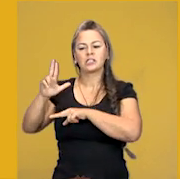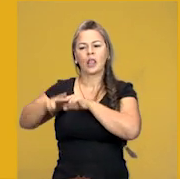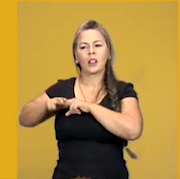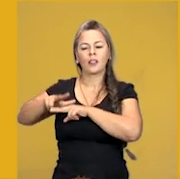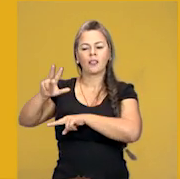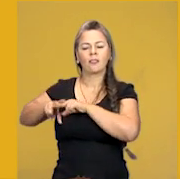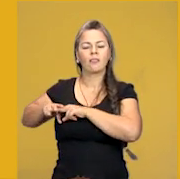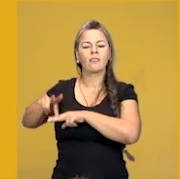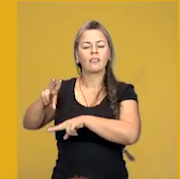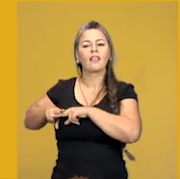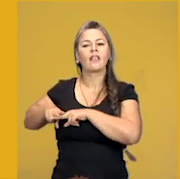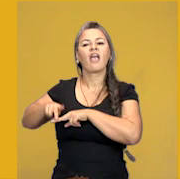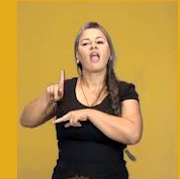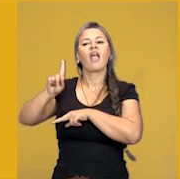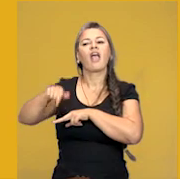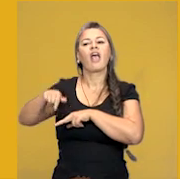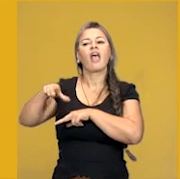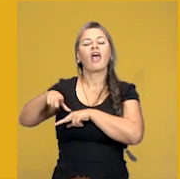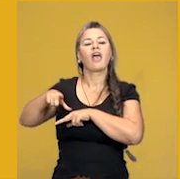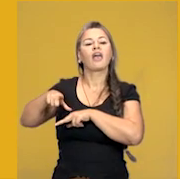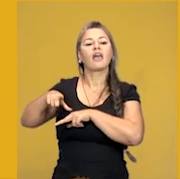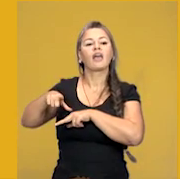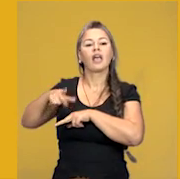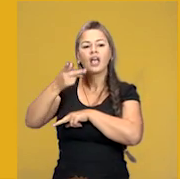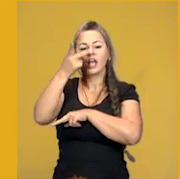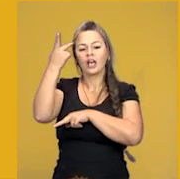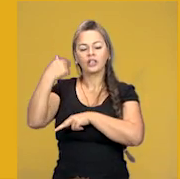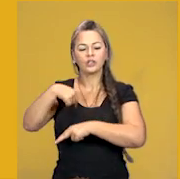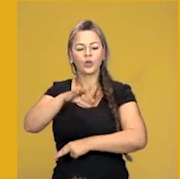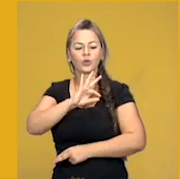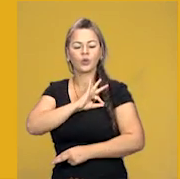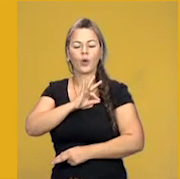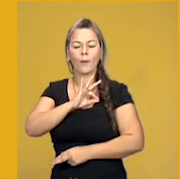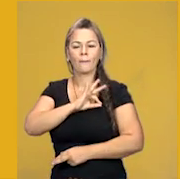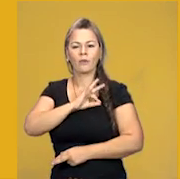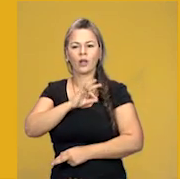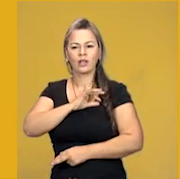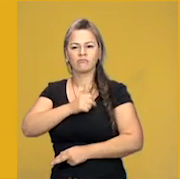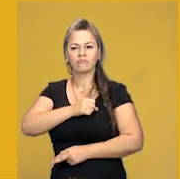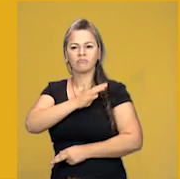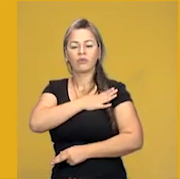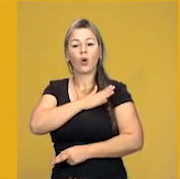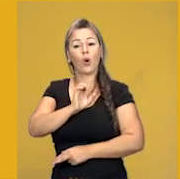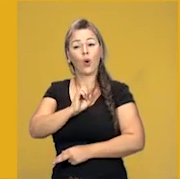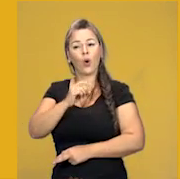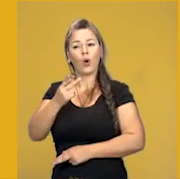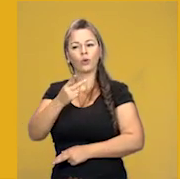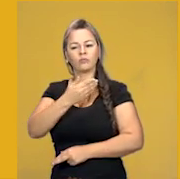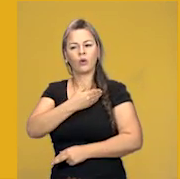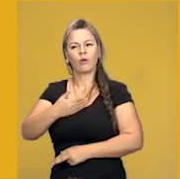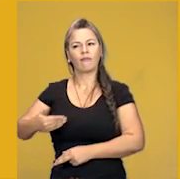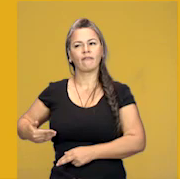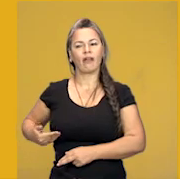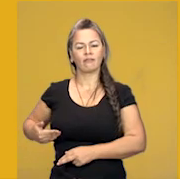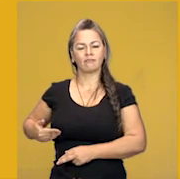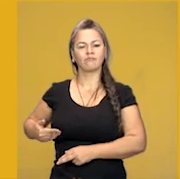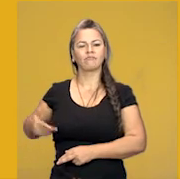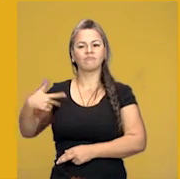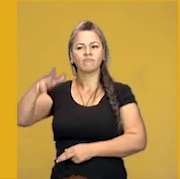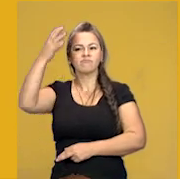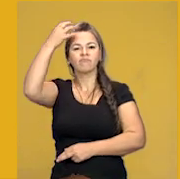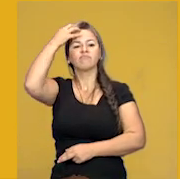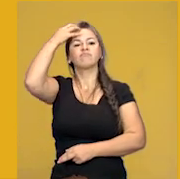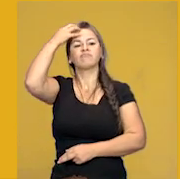título são aqueles a quem os reis encomendam os exércitos e legiões, ou o governo das províncias, ou a administração das